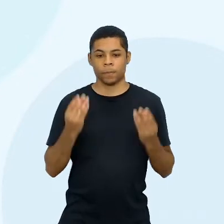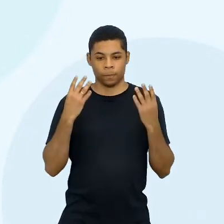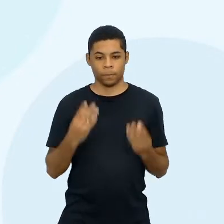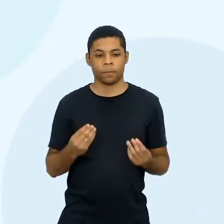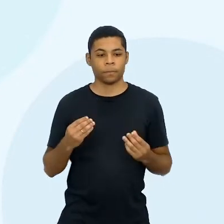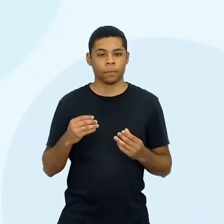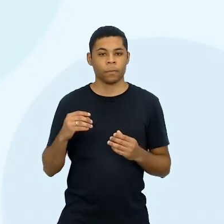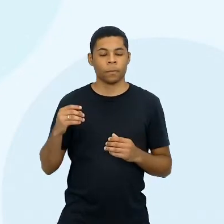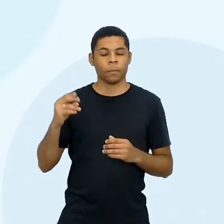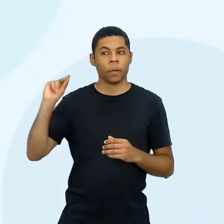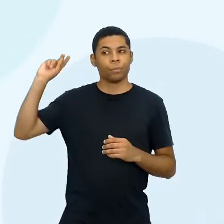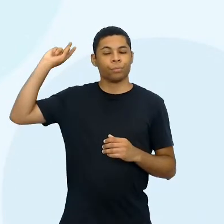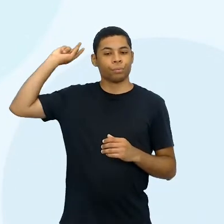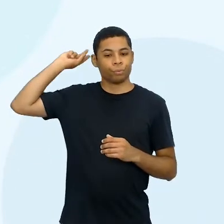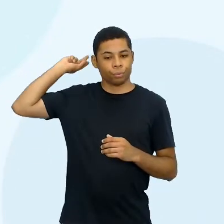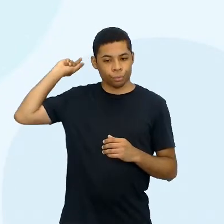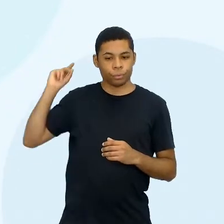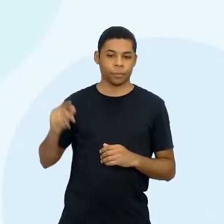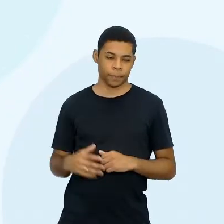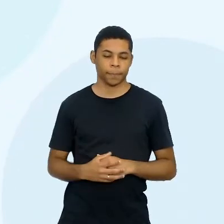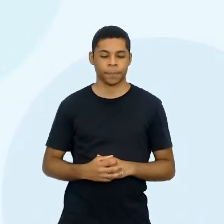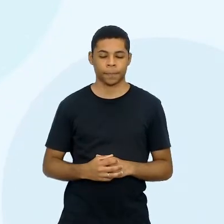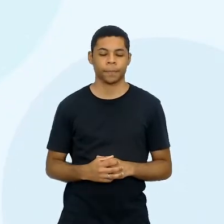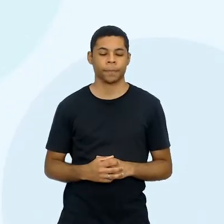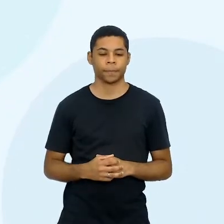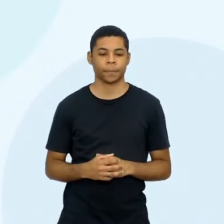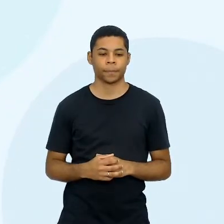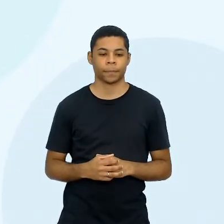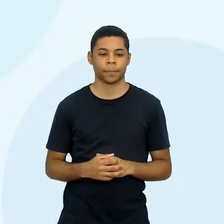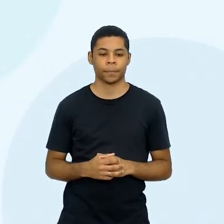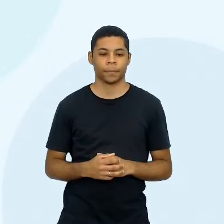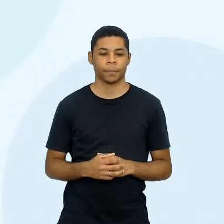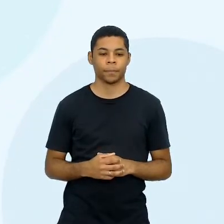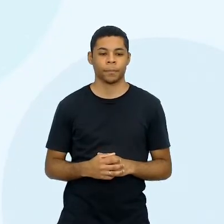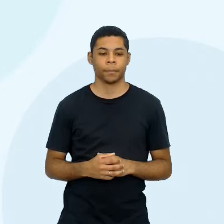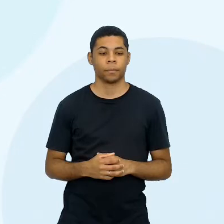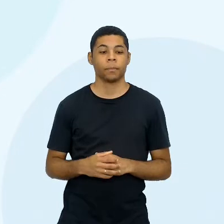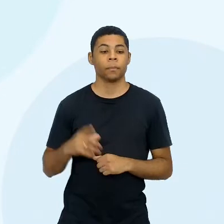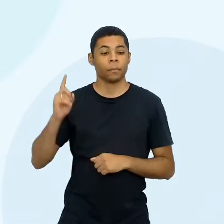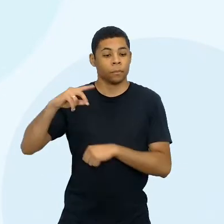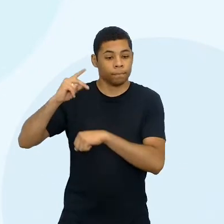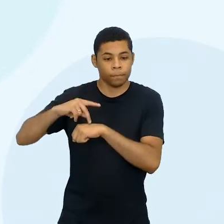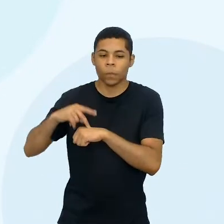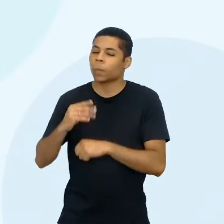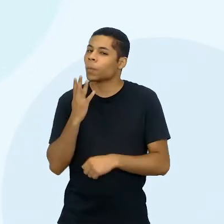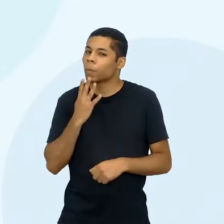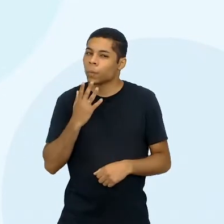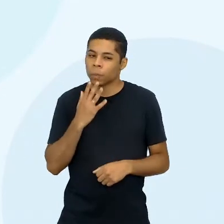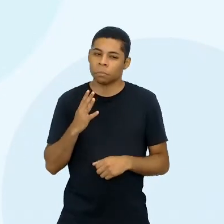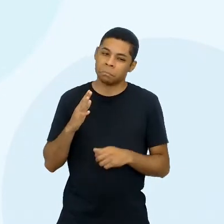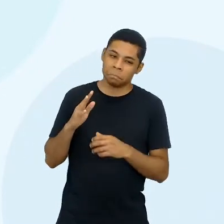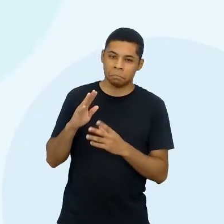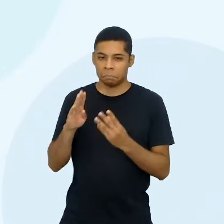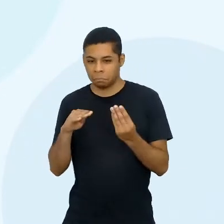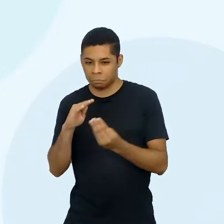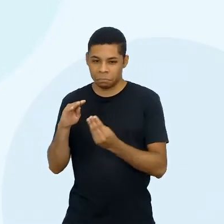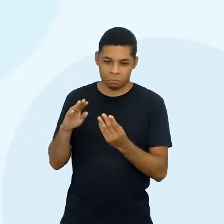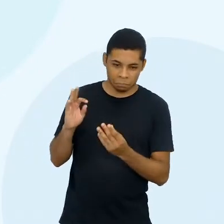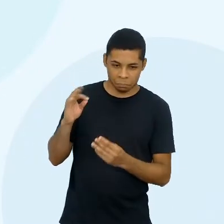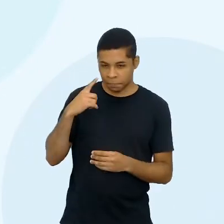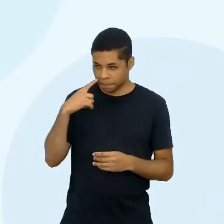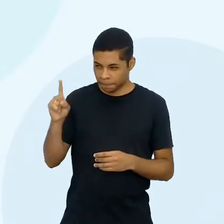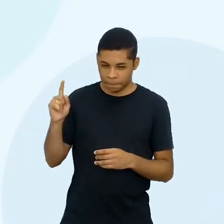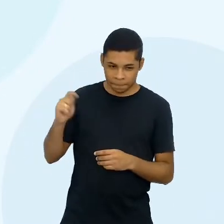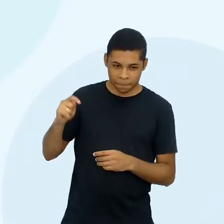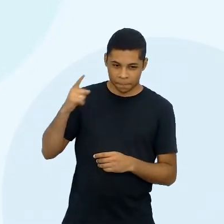pelas civilizações antigas dessa região aí, tá certo? Então ela é uma rocha de coloração negra, né, como